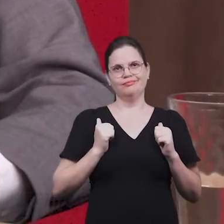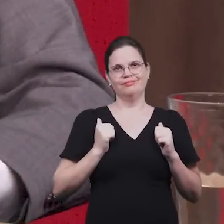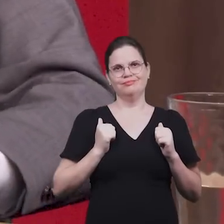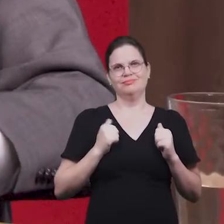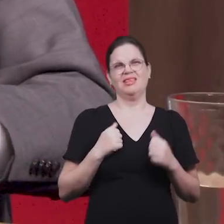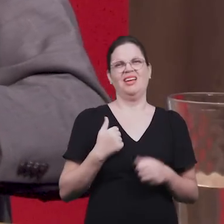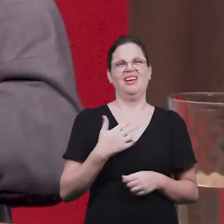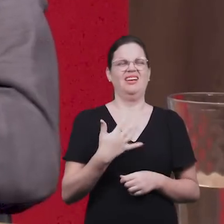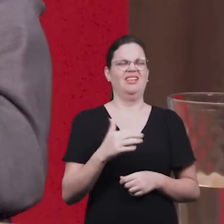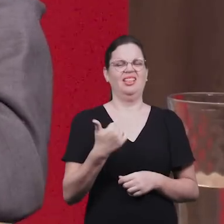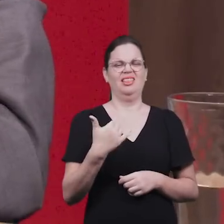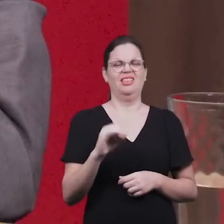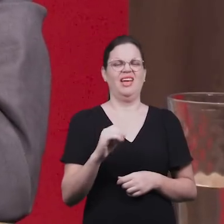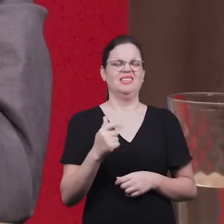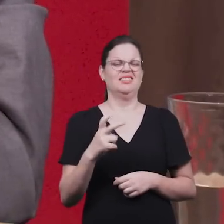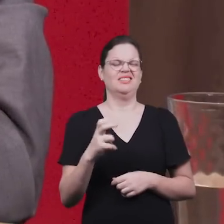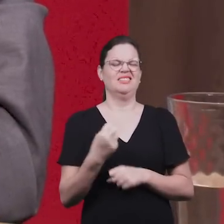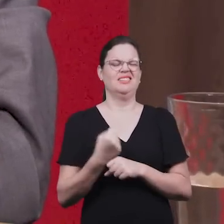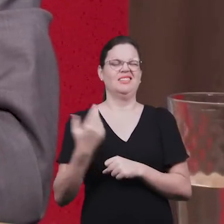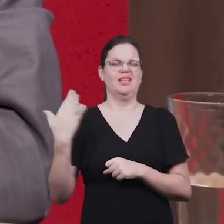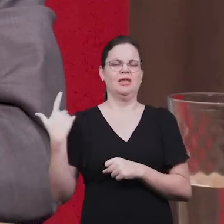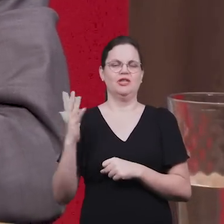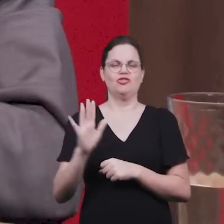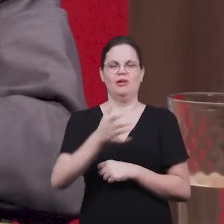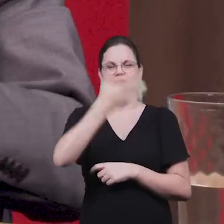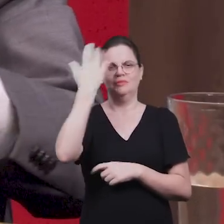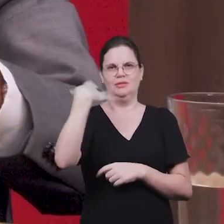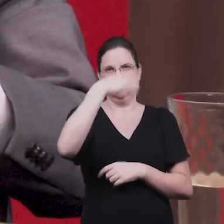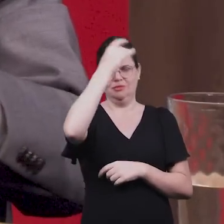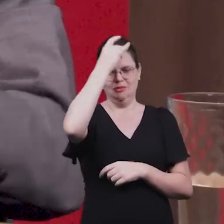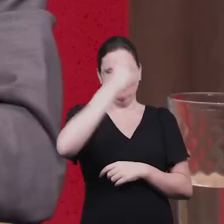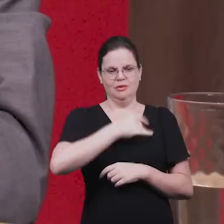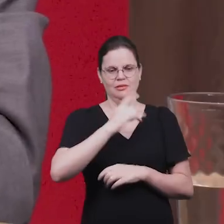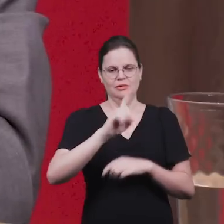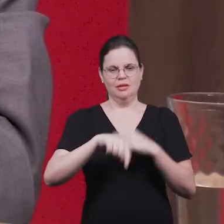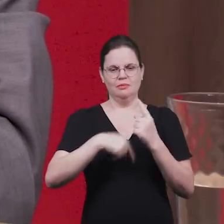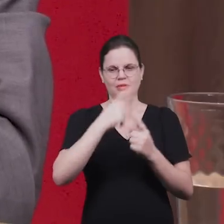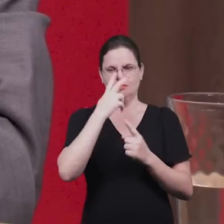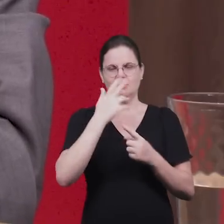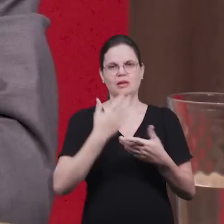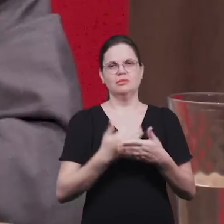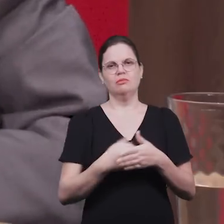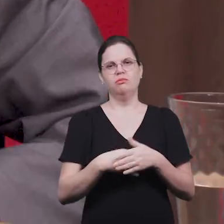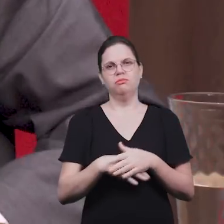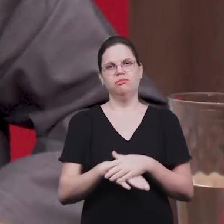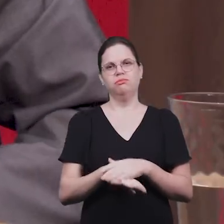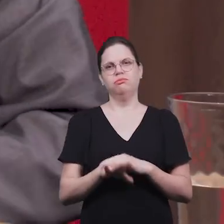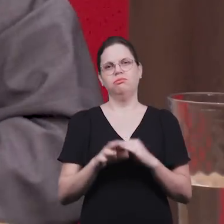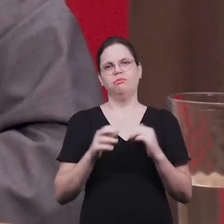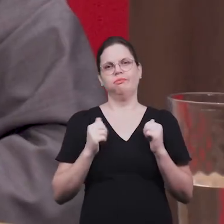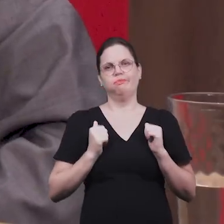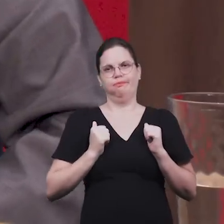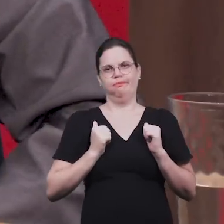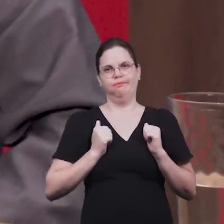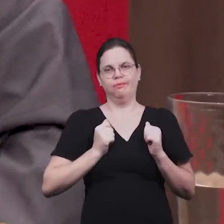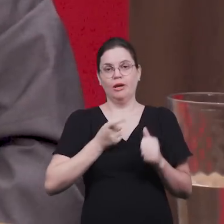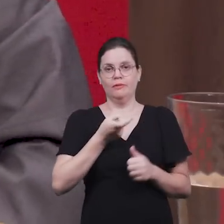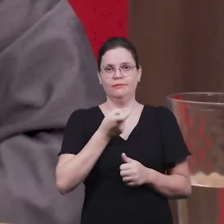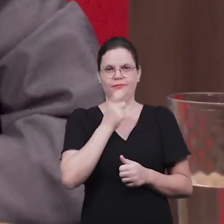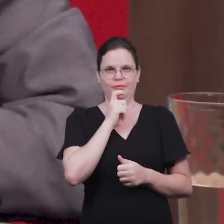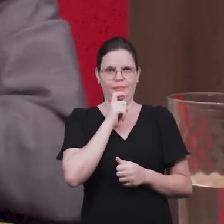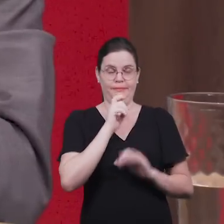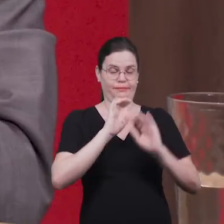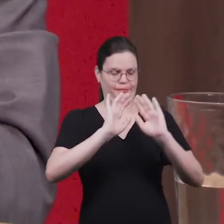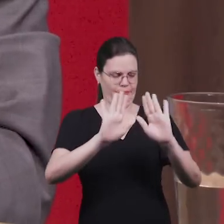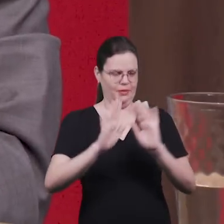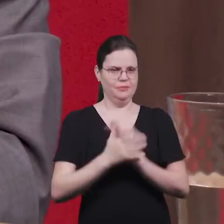Santo há 10, 15 anos atrás e tal, e aquilo. Aí as pessoas falam, né?